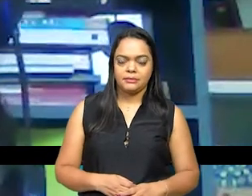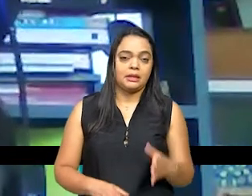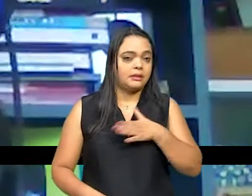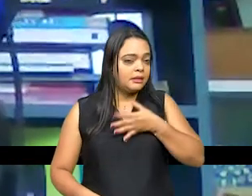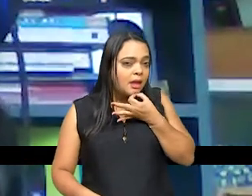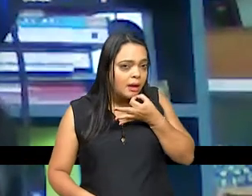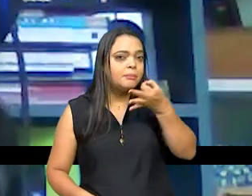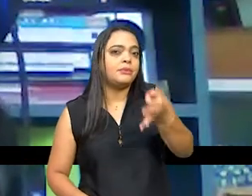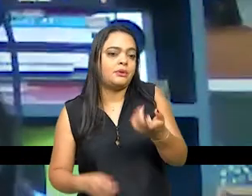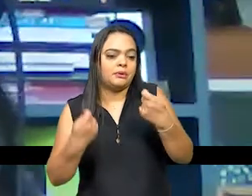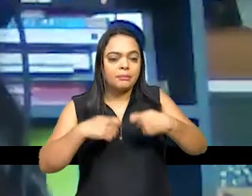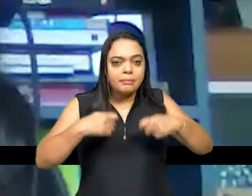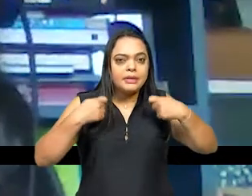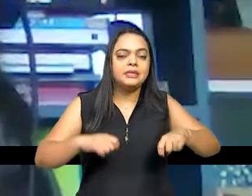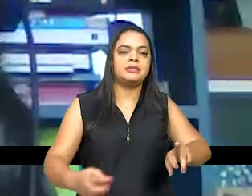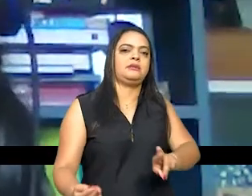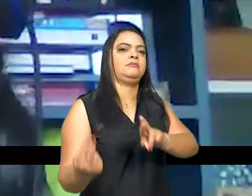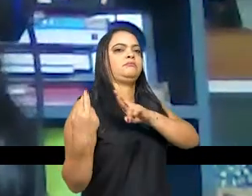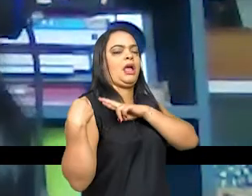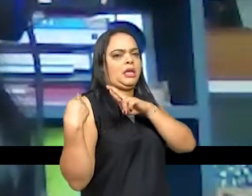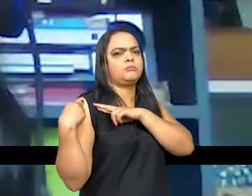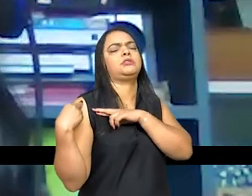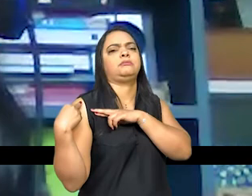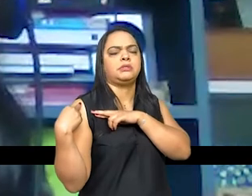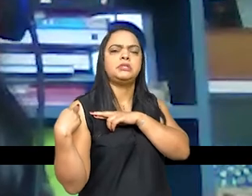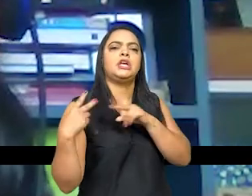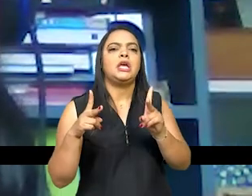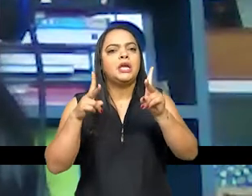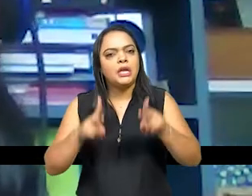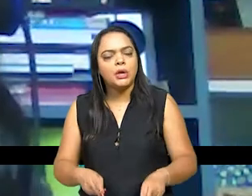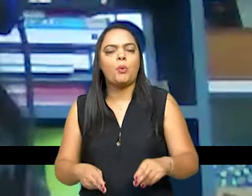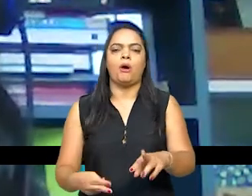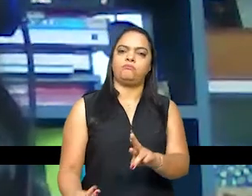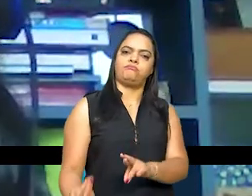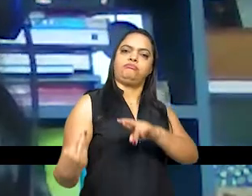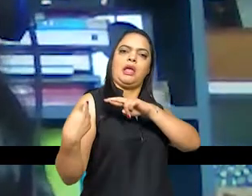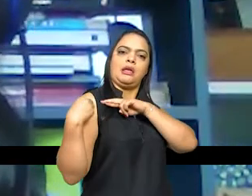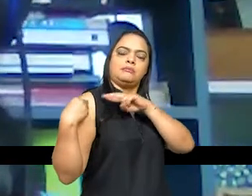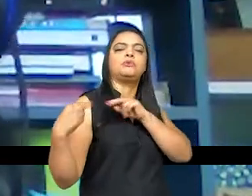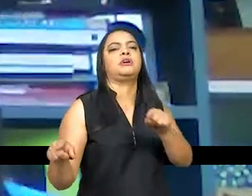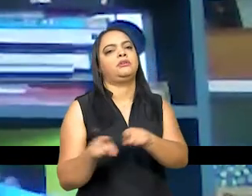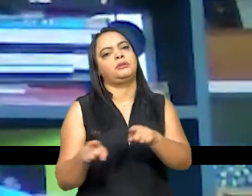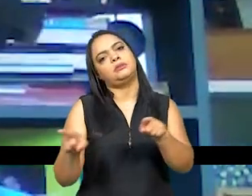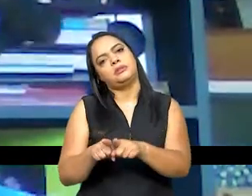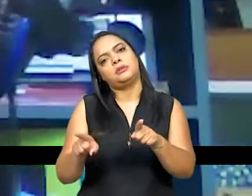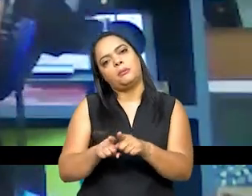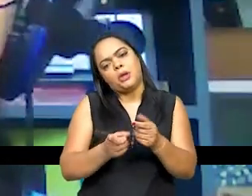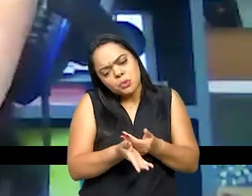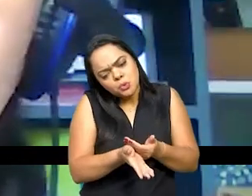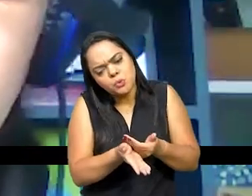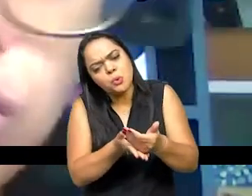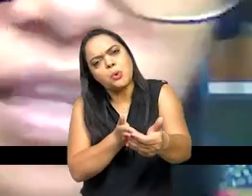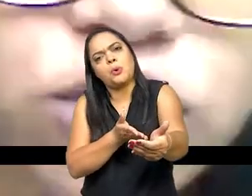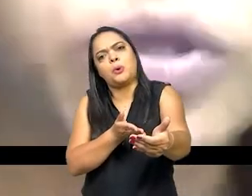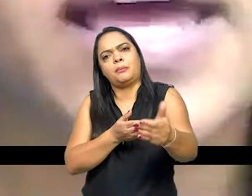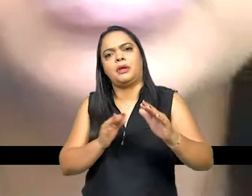ser chamada à responsabilidade. Assim como ela foi uma das grandes responsáveis, né, lá na origem disso, né,